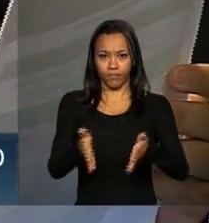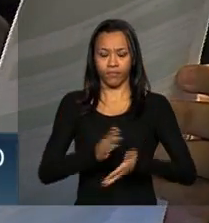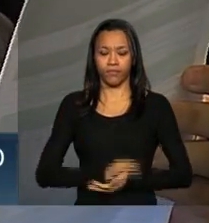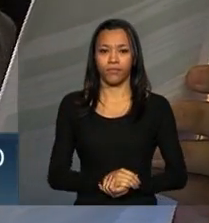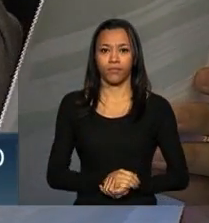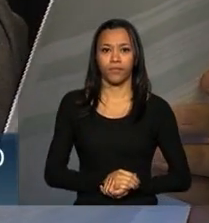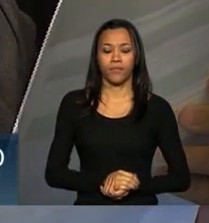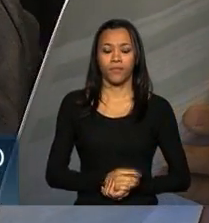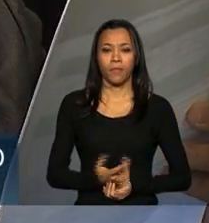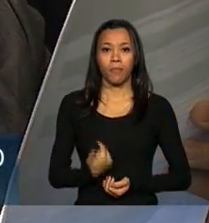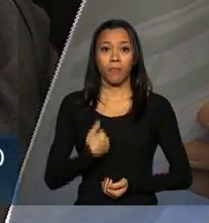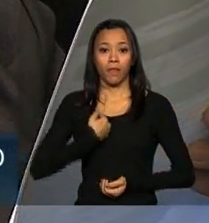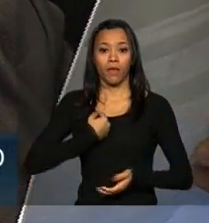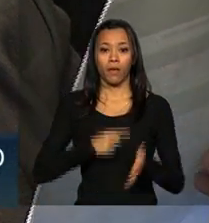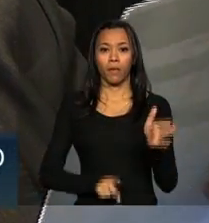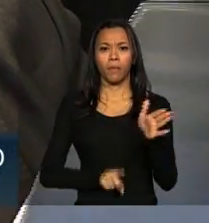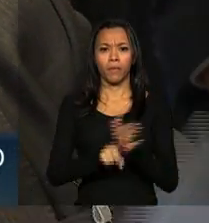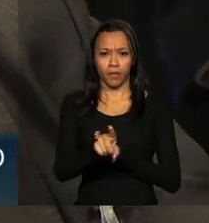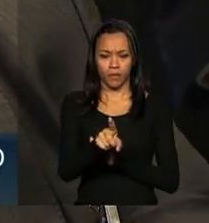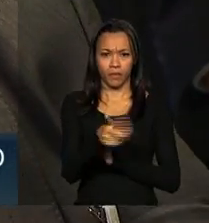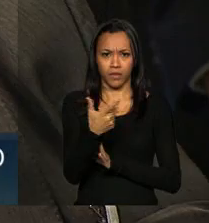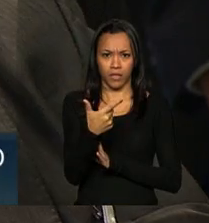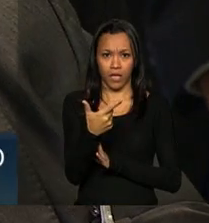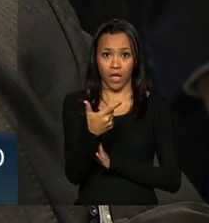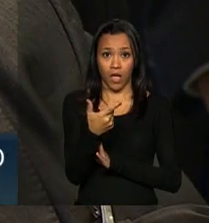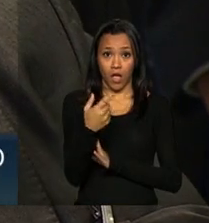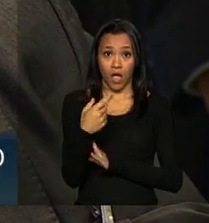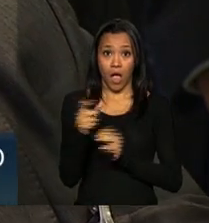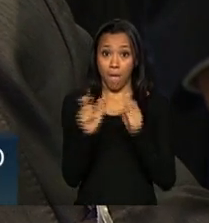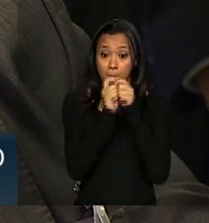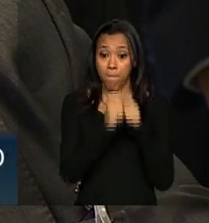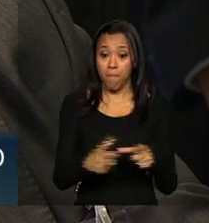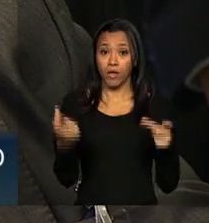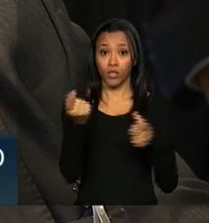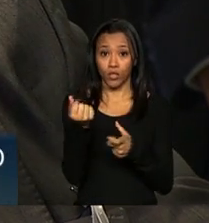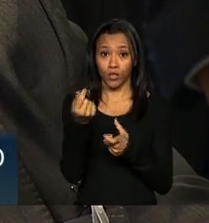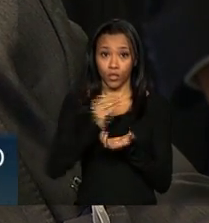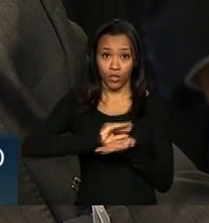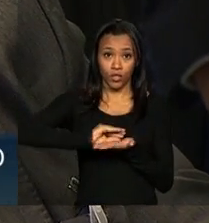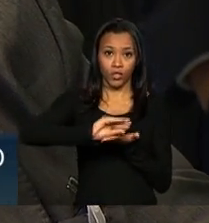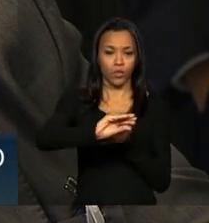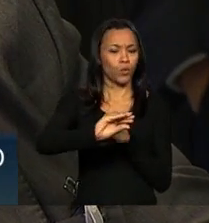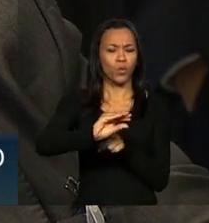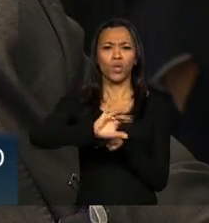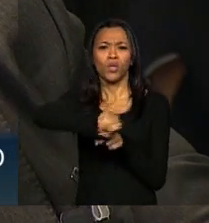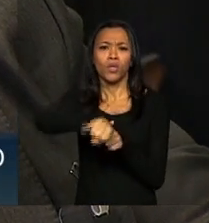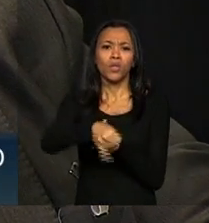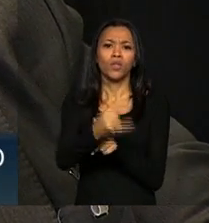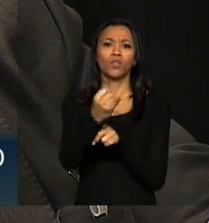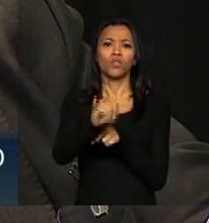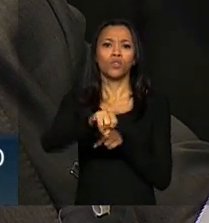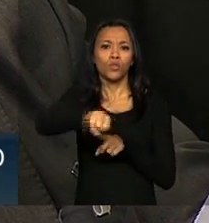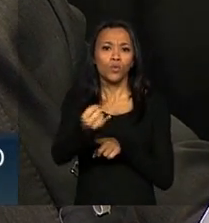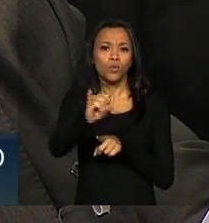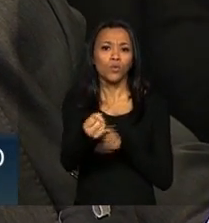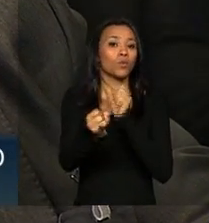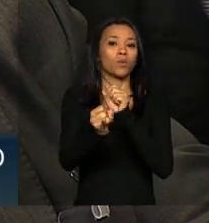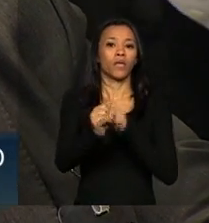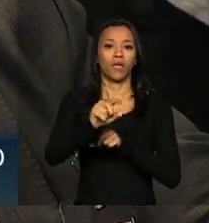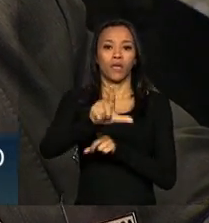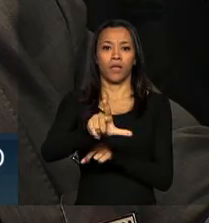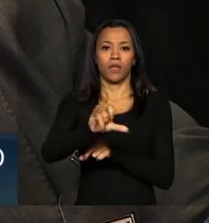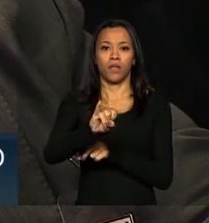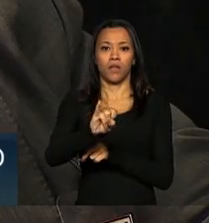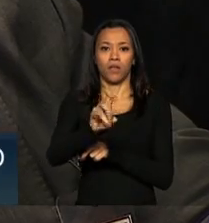Pelo que eu entendi, a maior parte desses recursos ocorreu via juros livres. São 30 bi a mais usando o LCA como